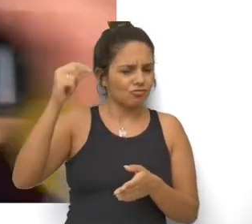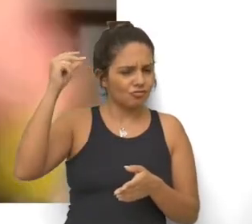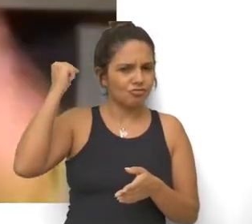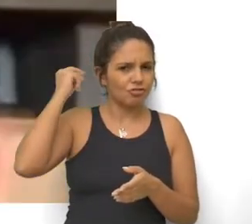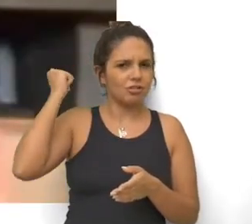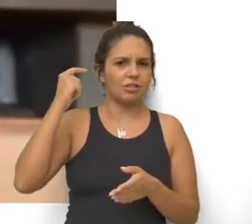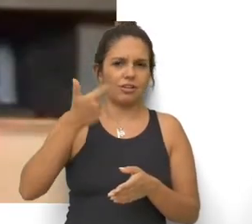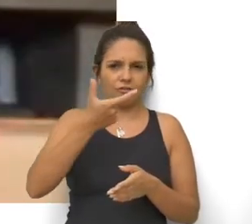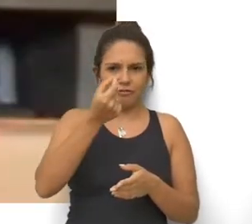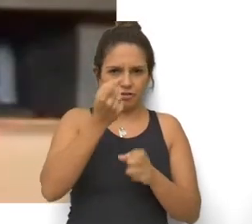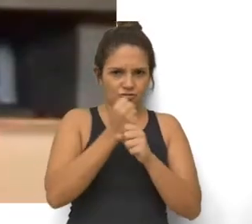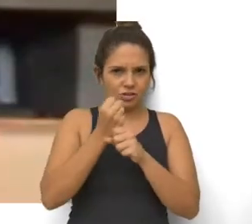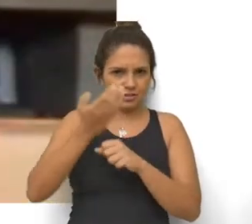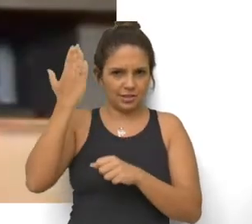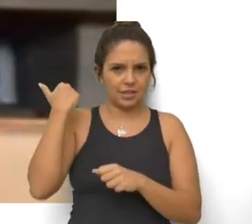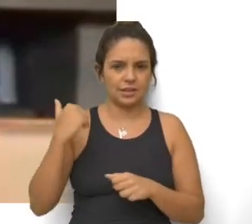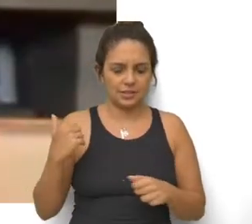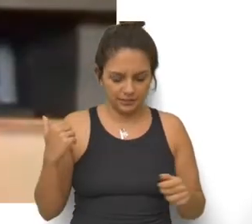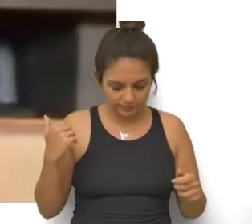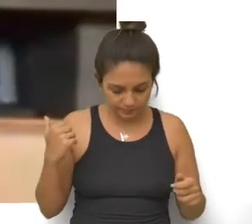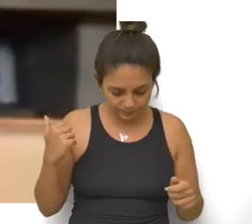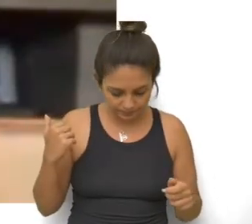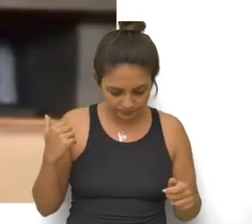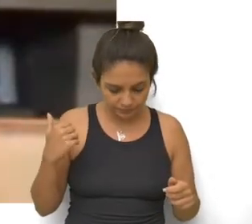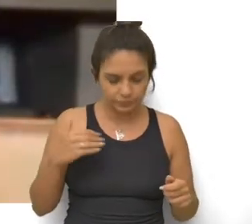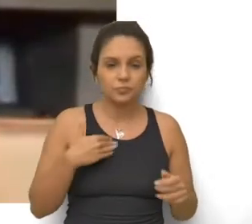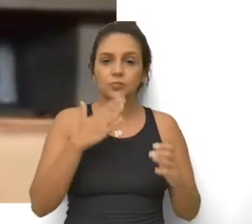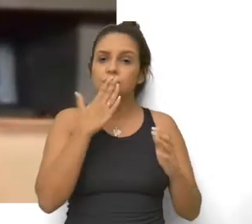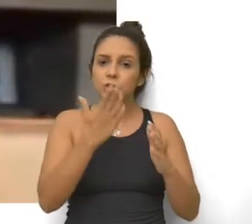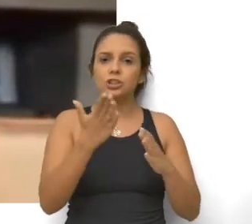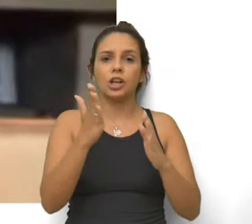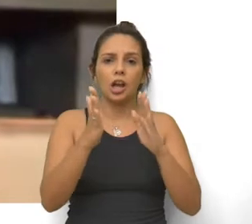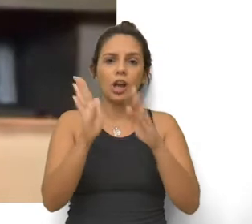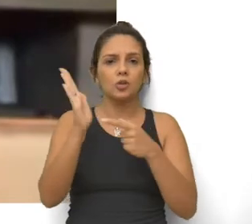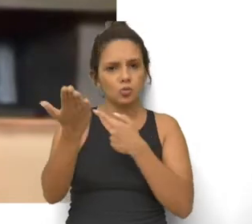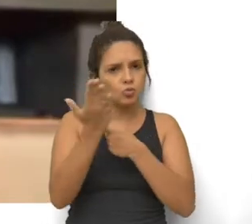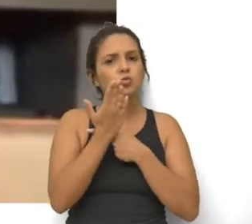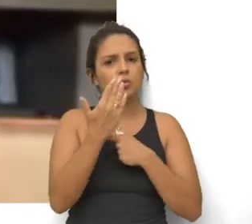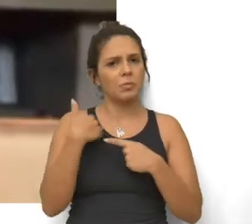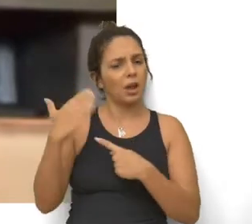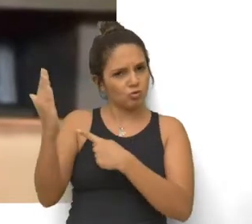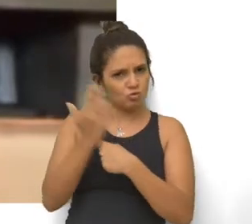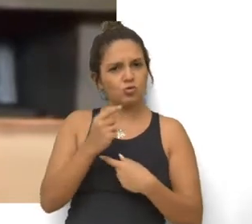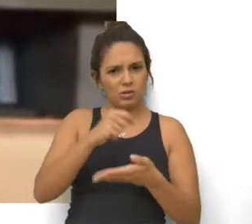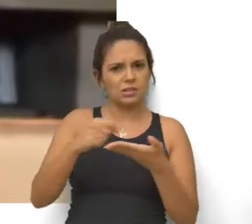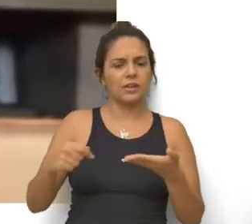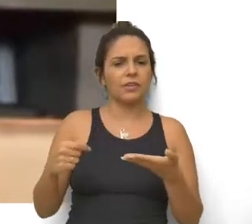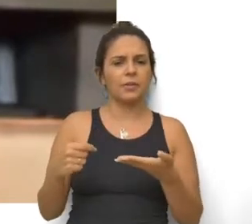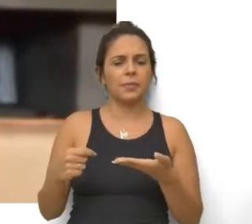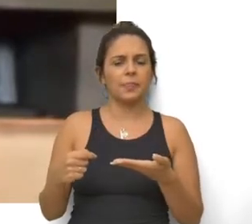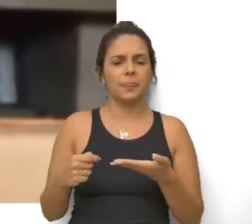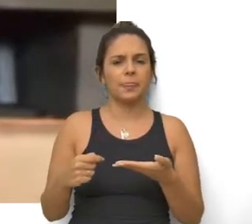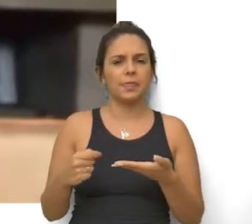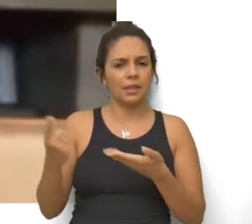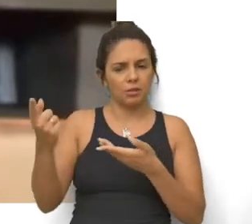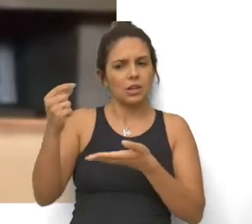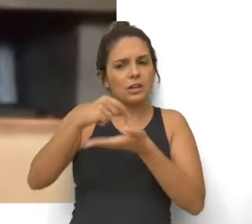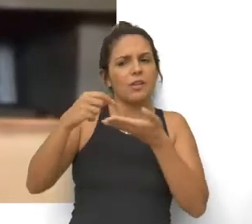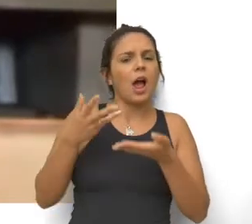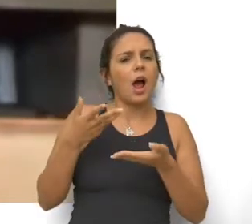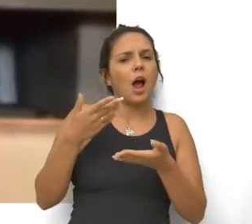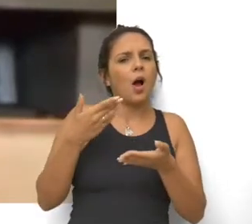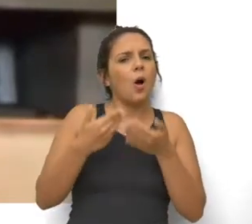há 20 anos atrás. E eu pedi ajuda para Marta, falei, me ajuda a escrever escreve para mim